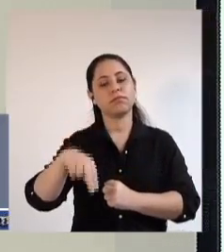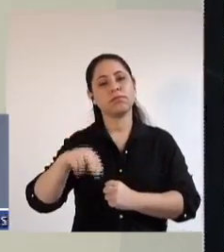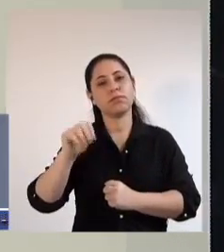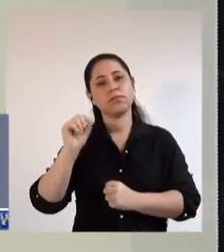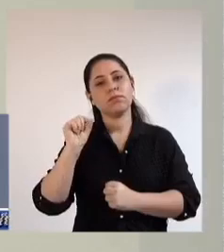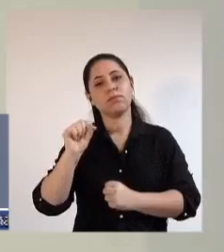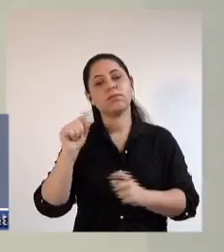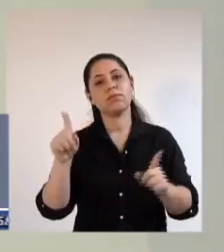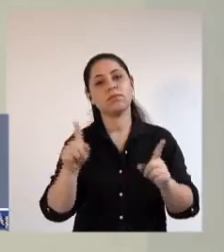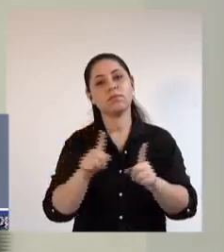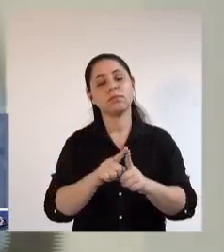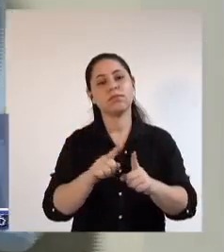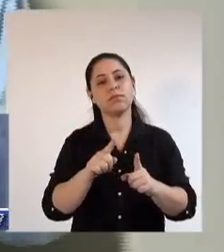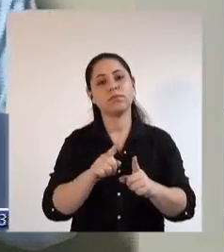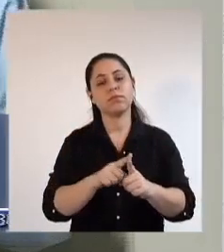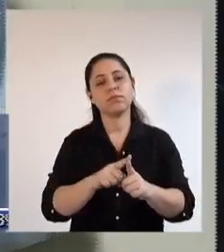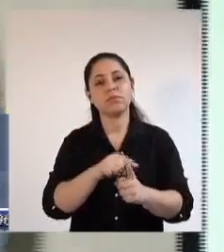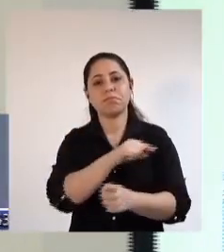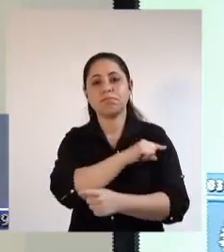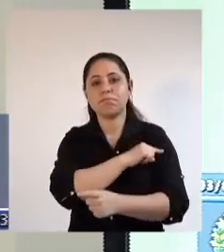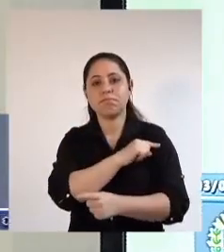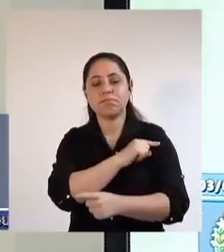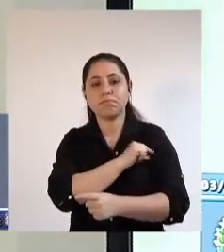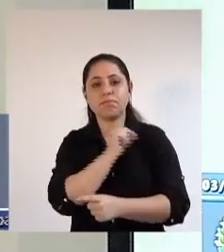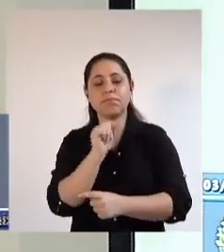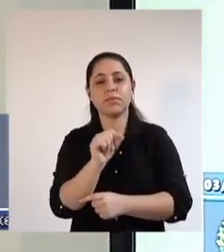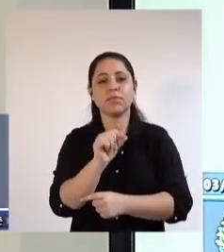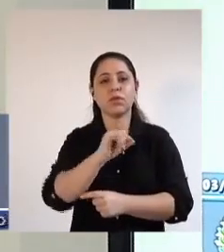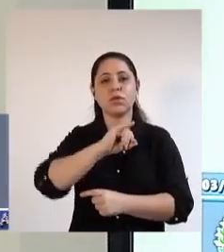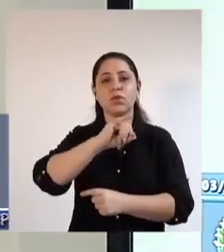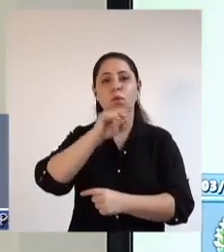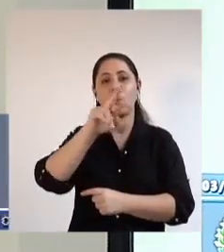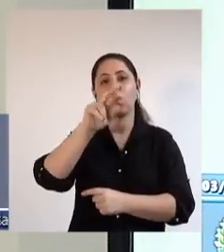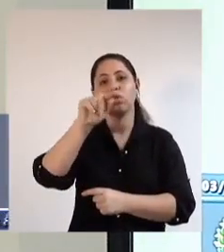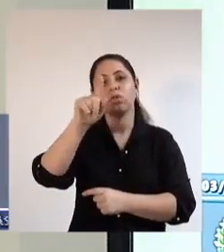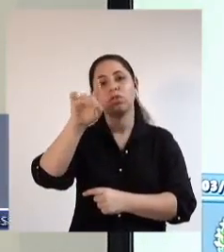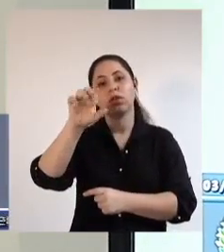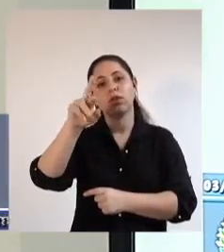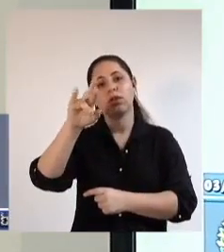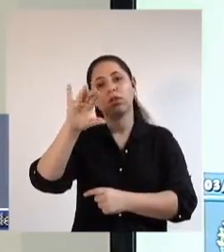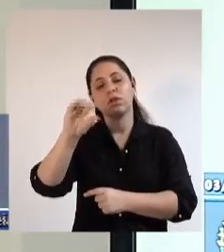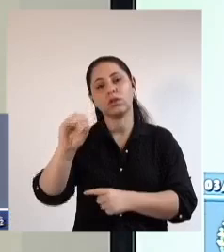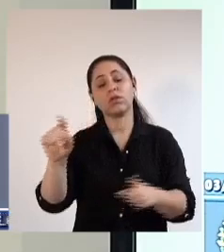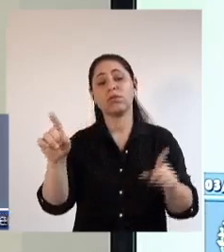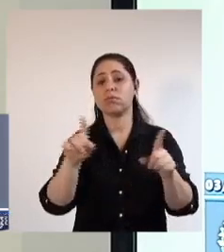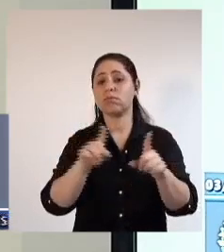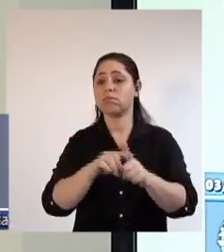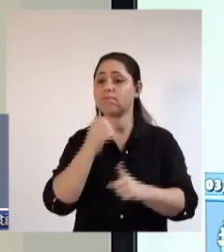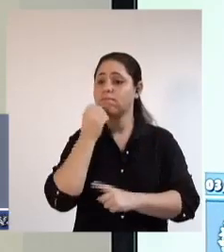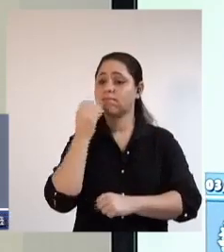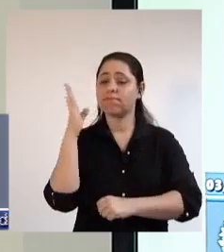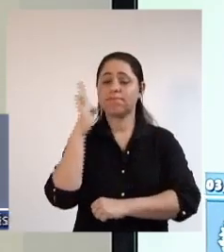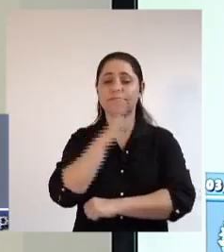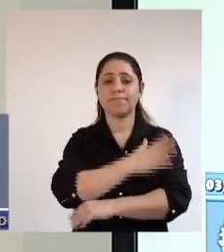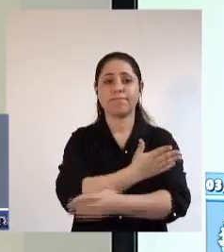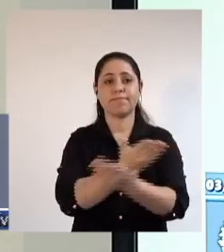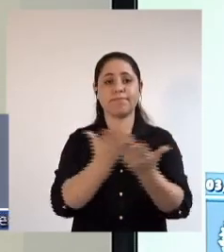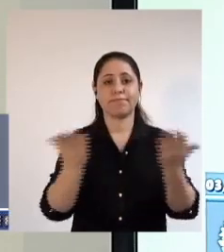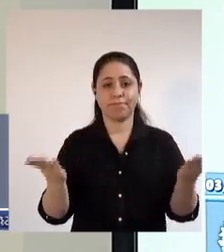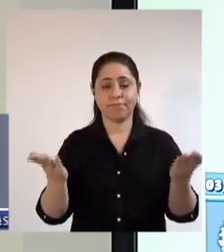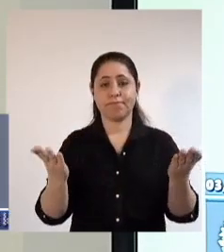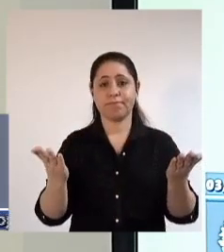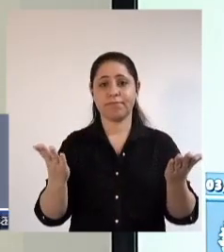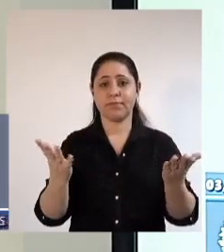nosso superintendente rogério beretta e boa tarde a todos né eu gostaria muito de